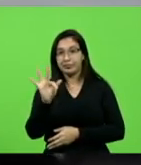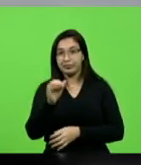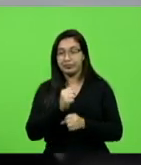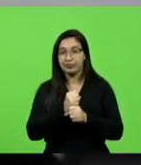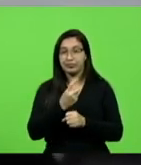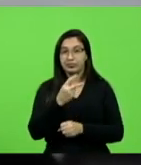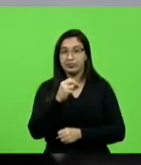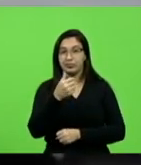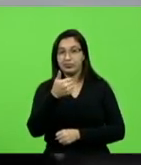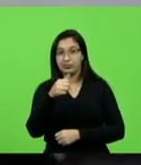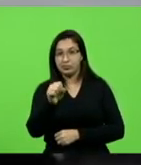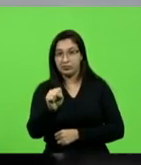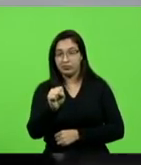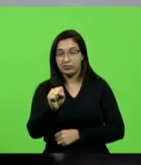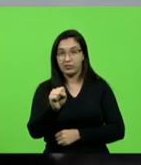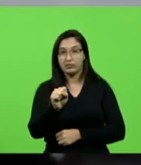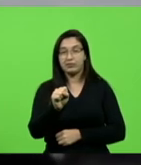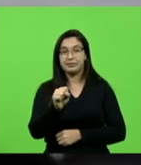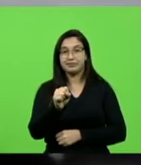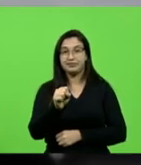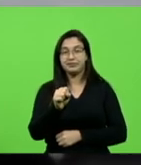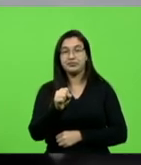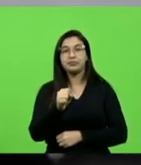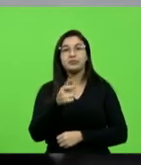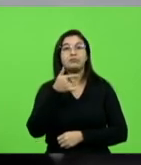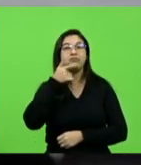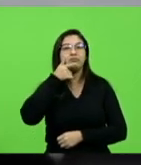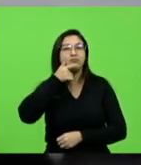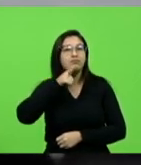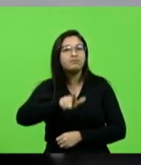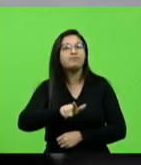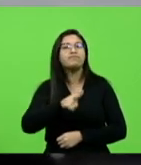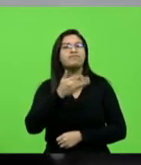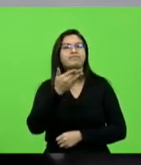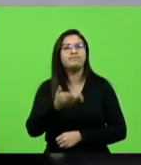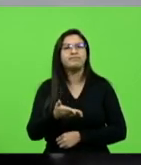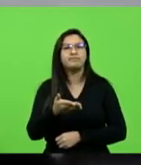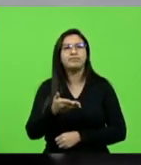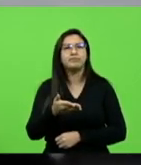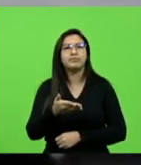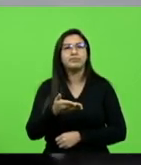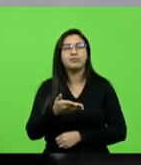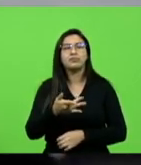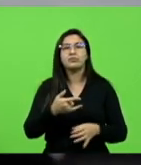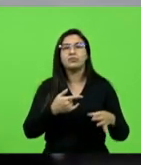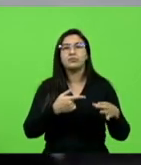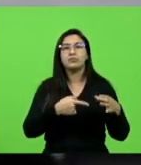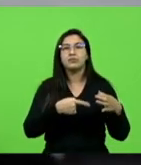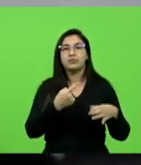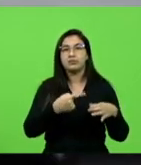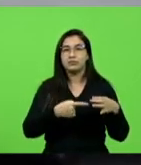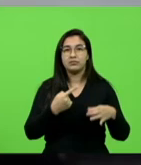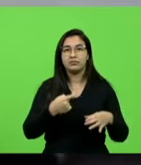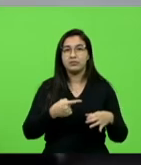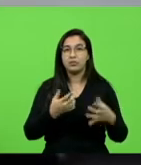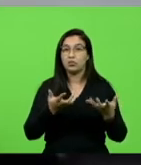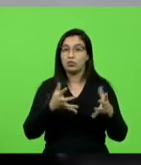2018, oportunidade em que aquela corte deixou claro não ferir a Constituição